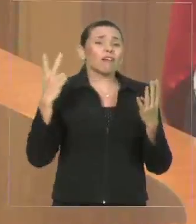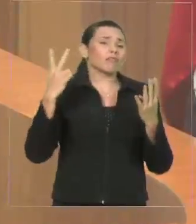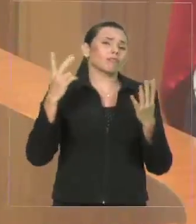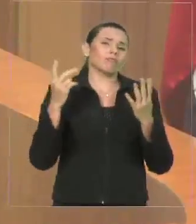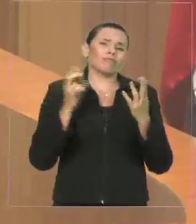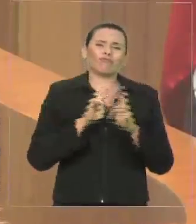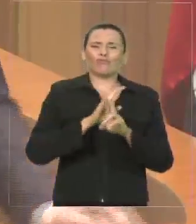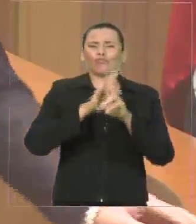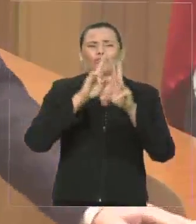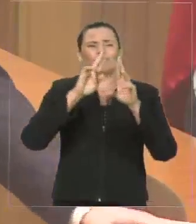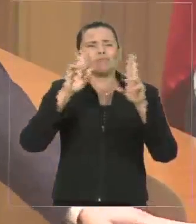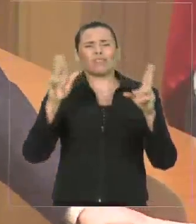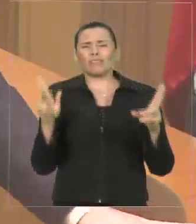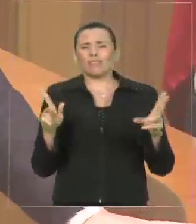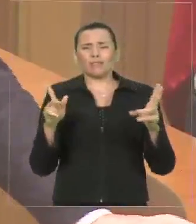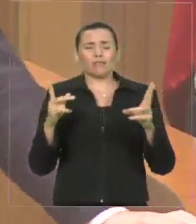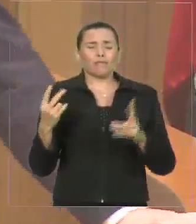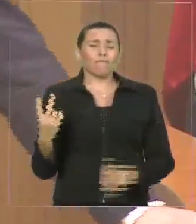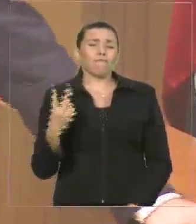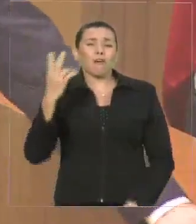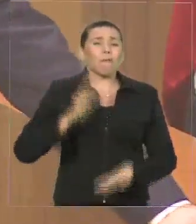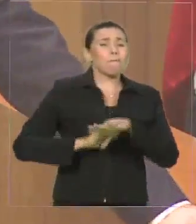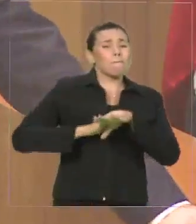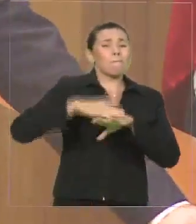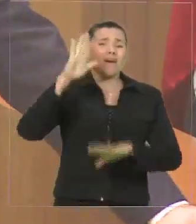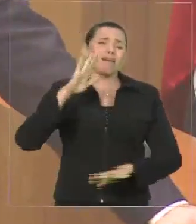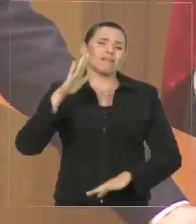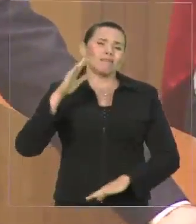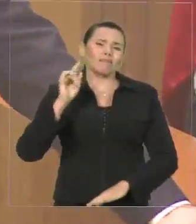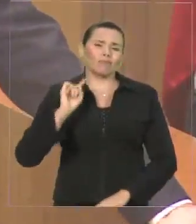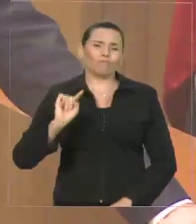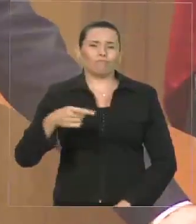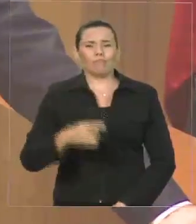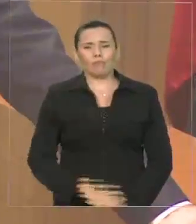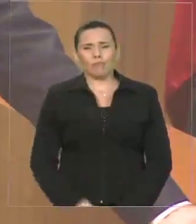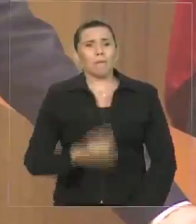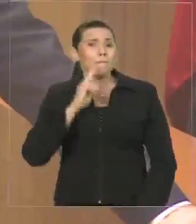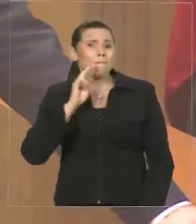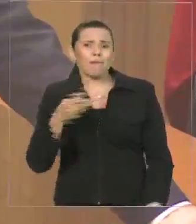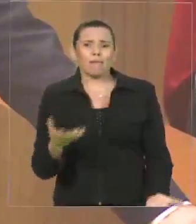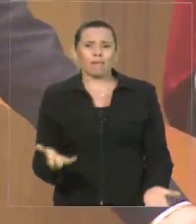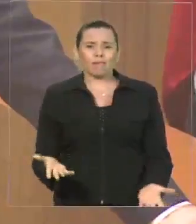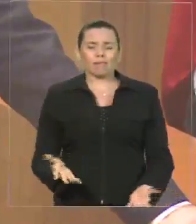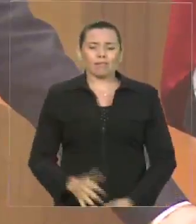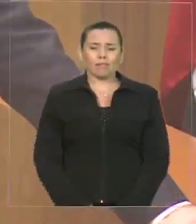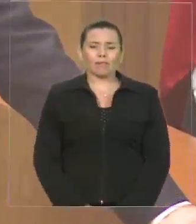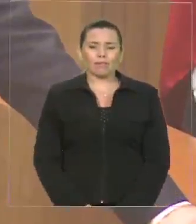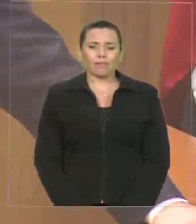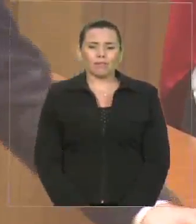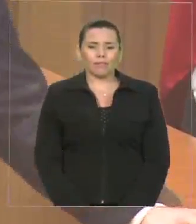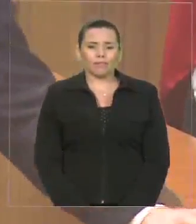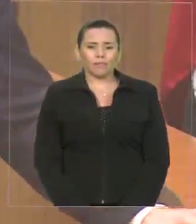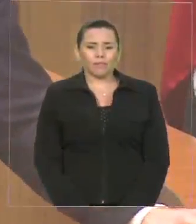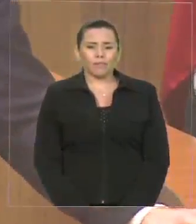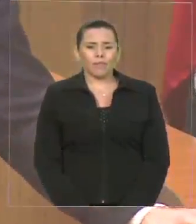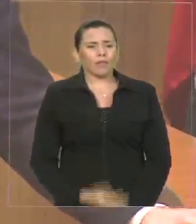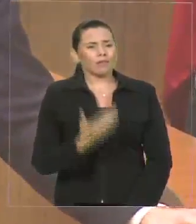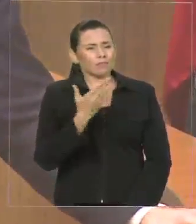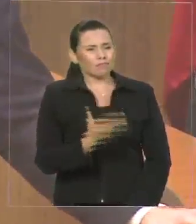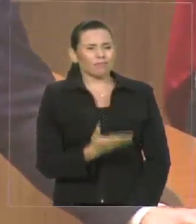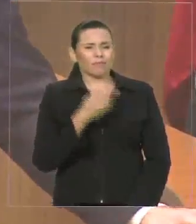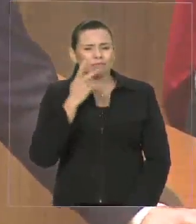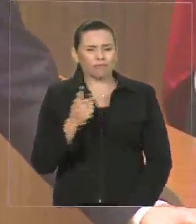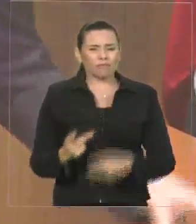defendendo as matérias do governo, Vossa Excelência em nenhuma delas chegou a discutir o conteúdo que a gente levanta. Vossa Excelência subiu ali para